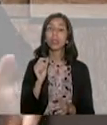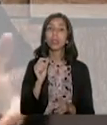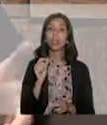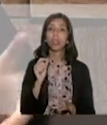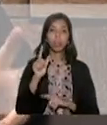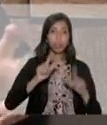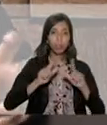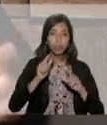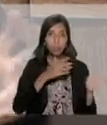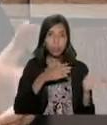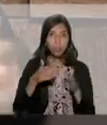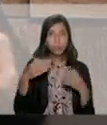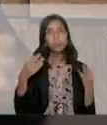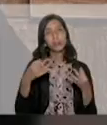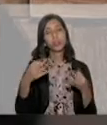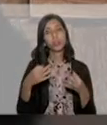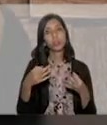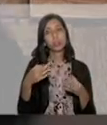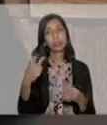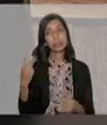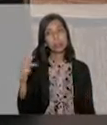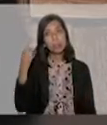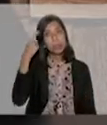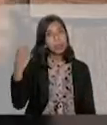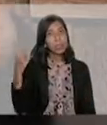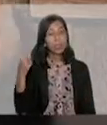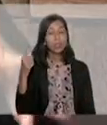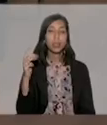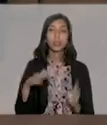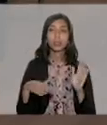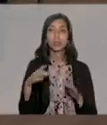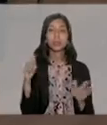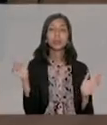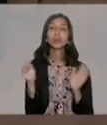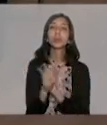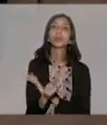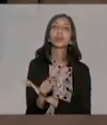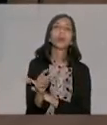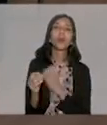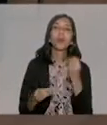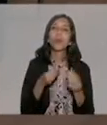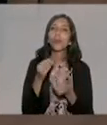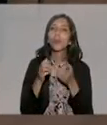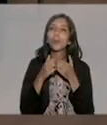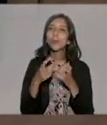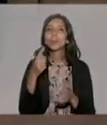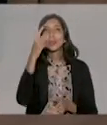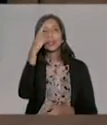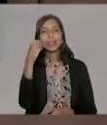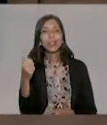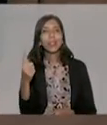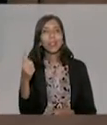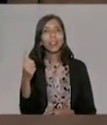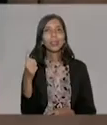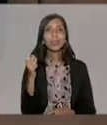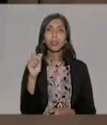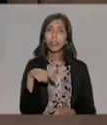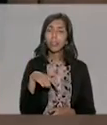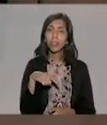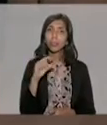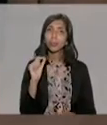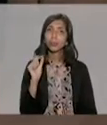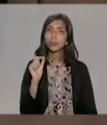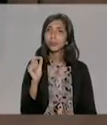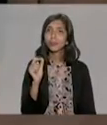produto. E quem deu a ideia, quem foi, que às vezes as pessoas perguntam, como é que surgiu essa ideia, quem deu a ideia,